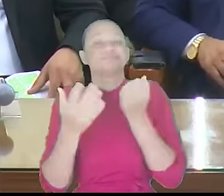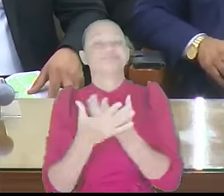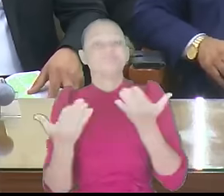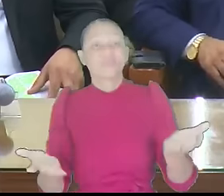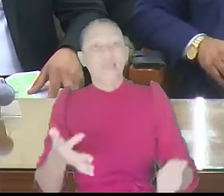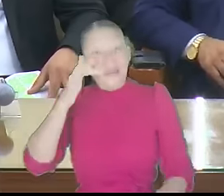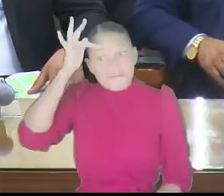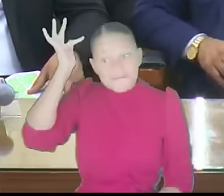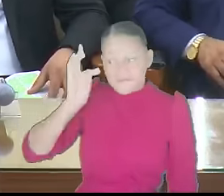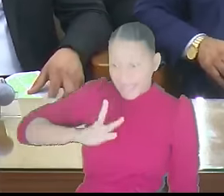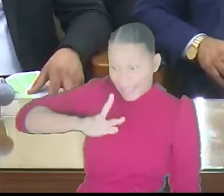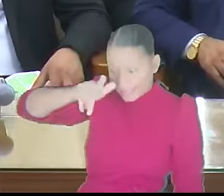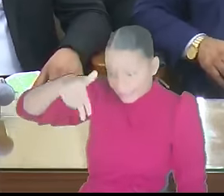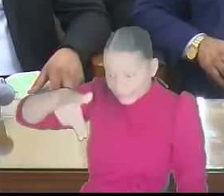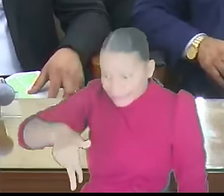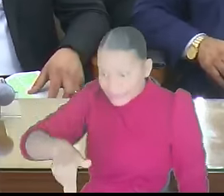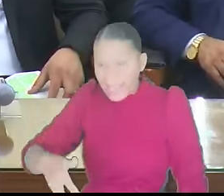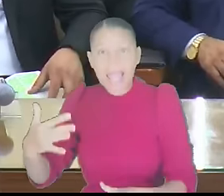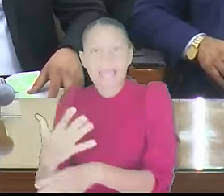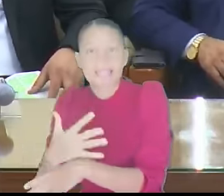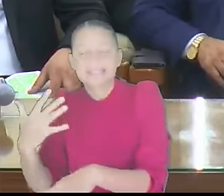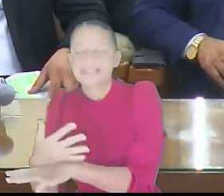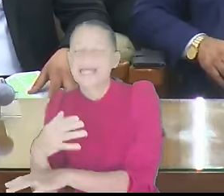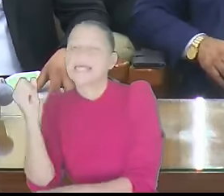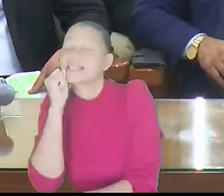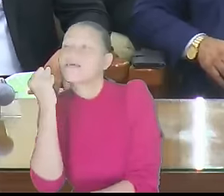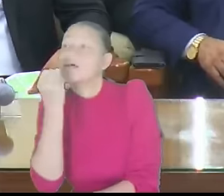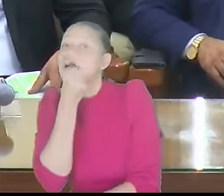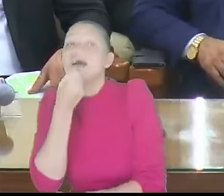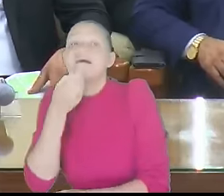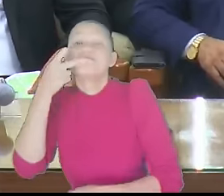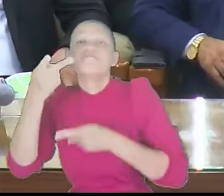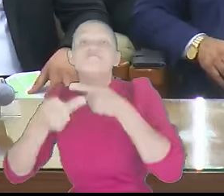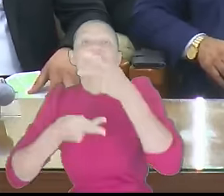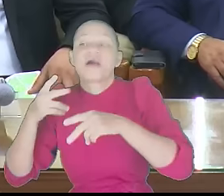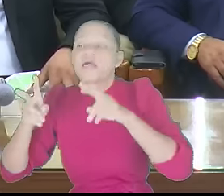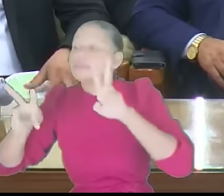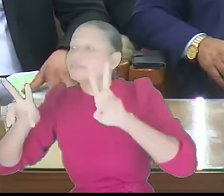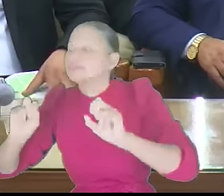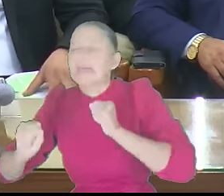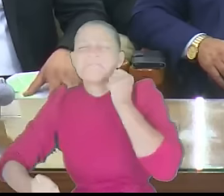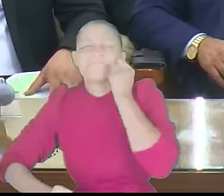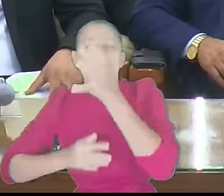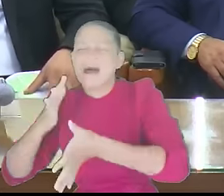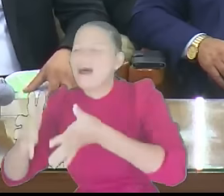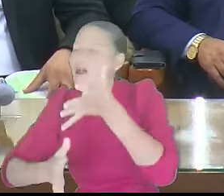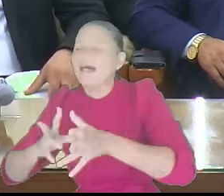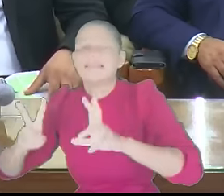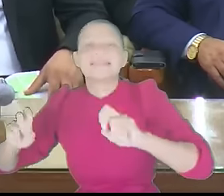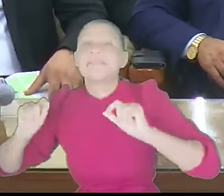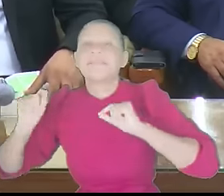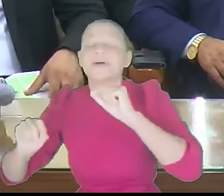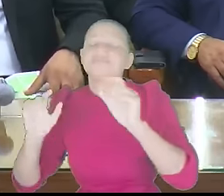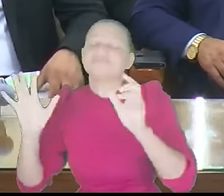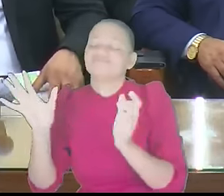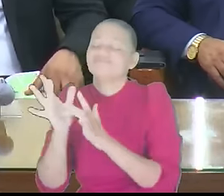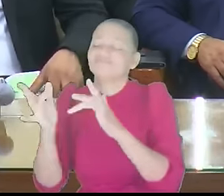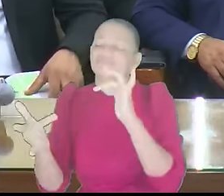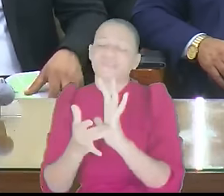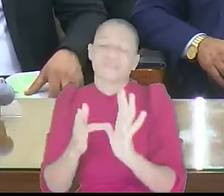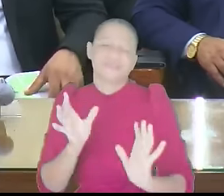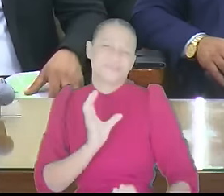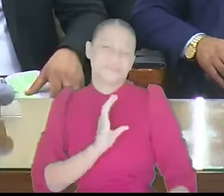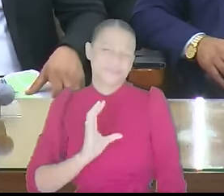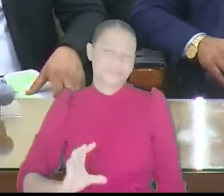Filipe, descendo a cidade de Samaria, lhes falava de quem? Lhes pregava quem? A Cristo. Quem, meus amados